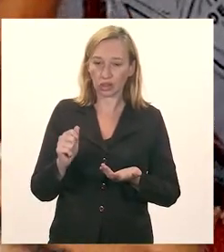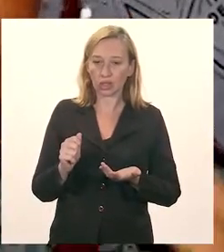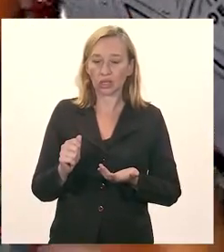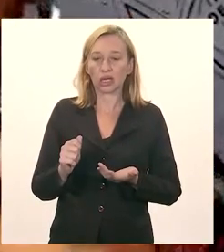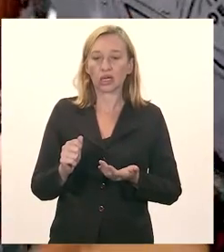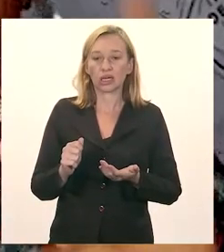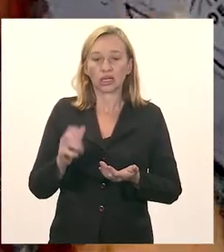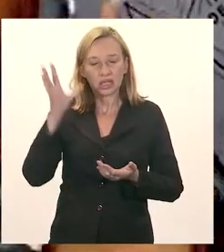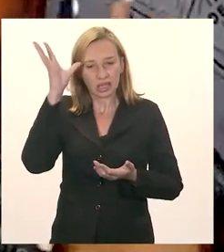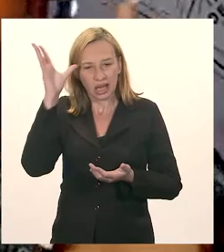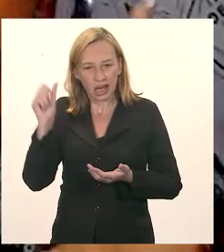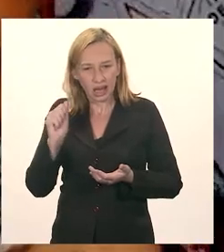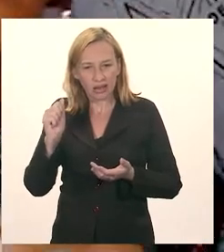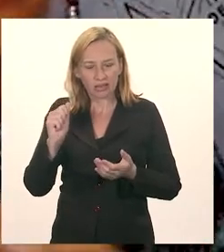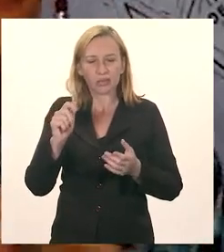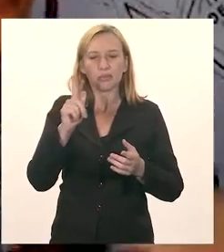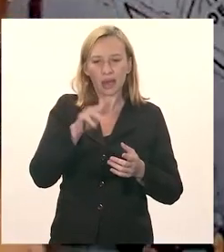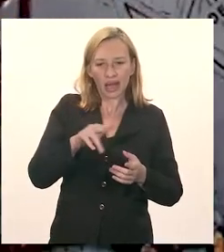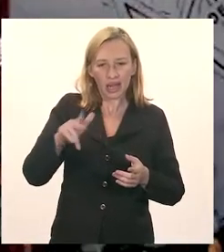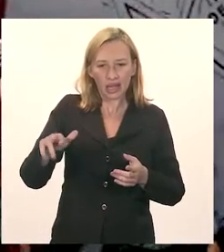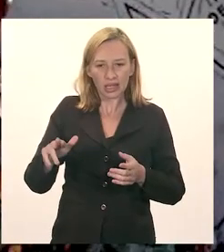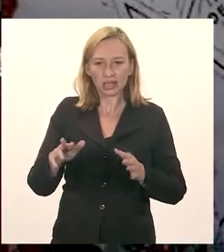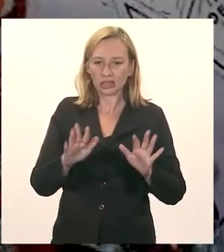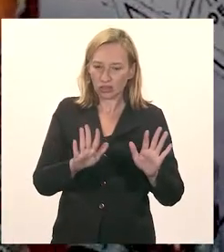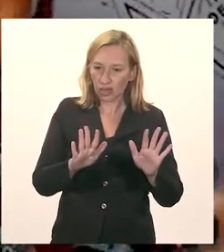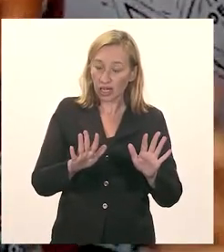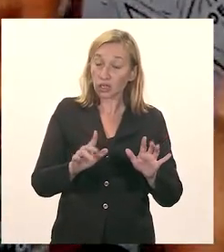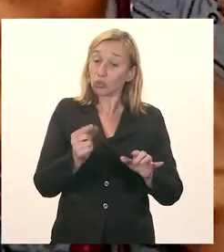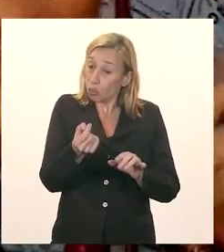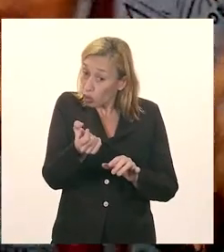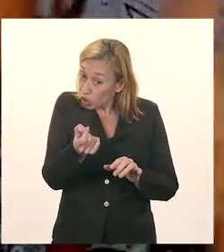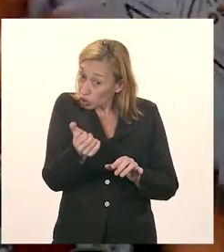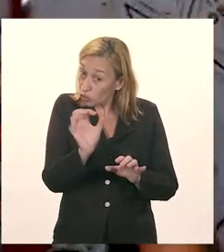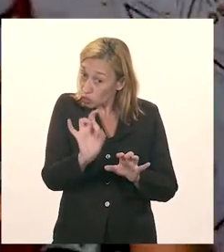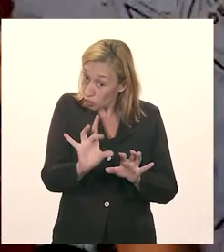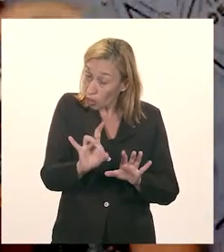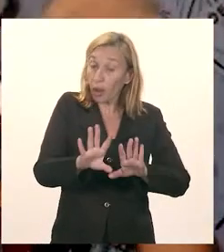populares, eles se parecem. Claro que são diferentes, mas, assim,